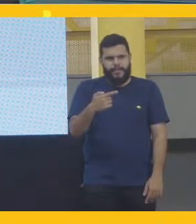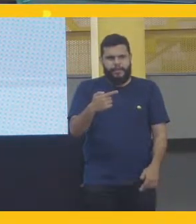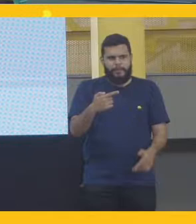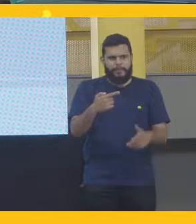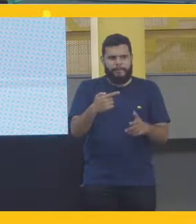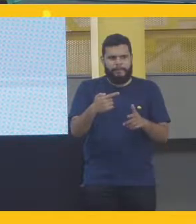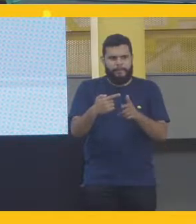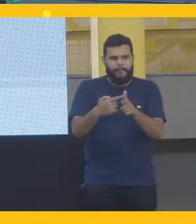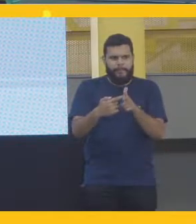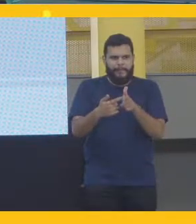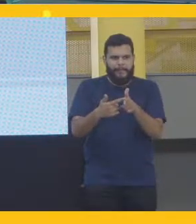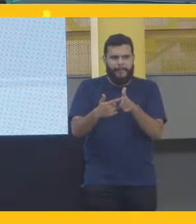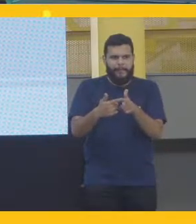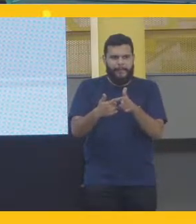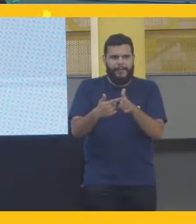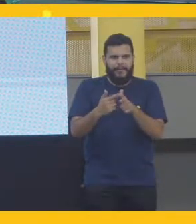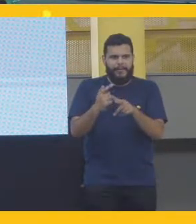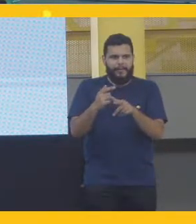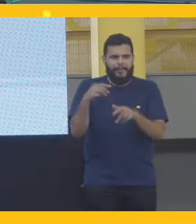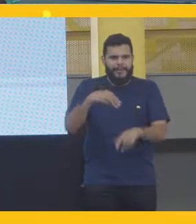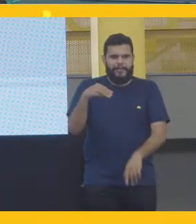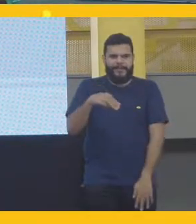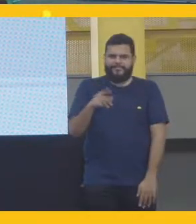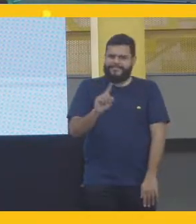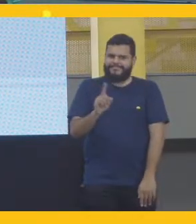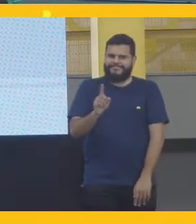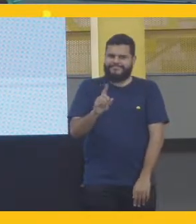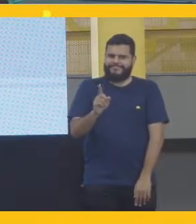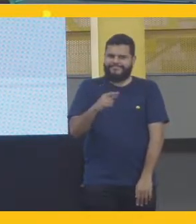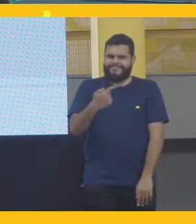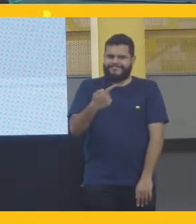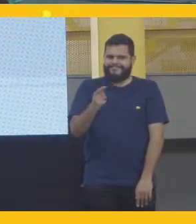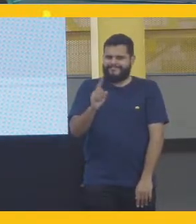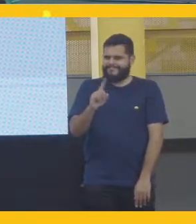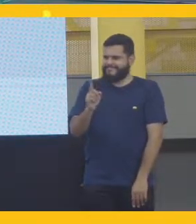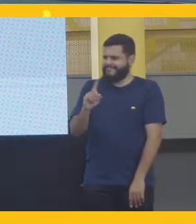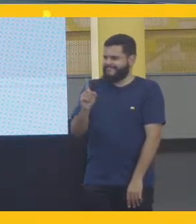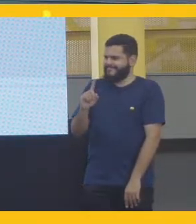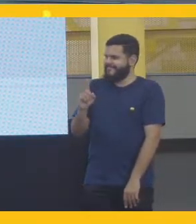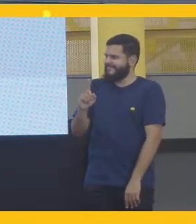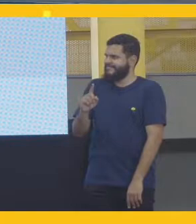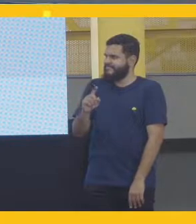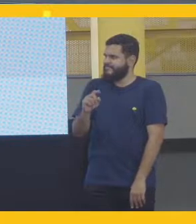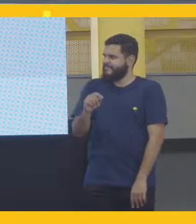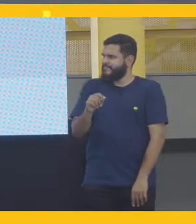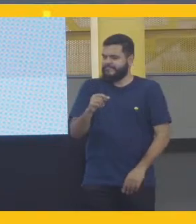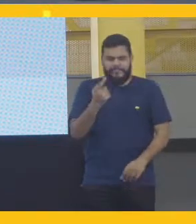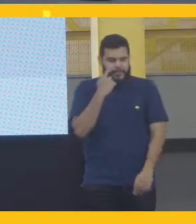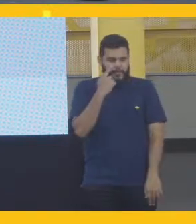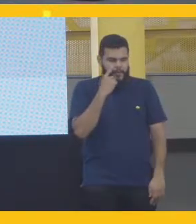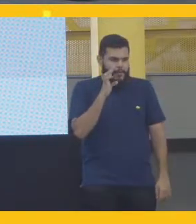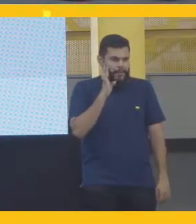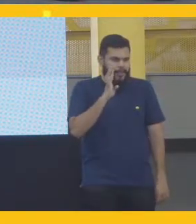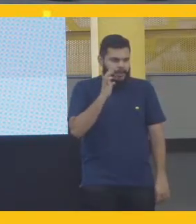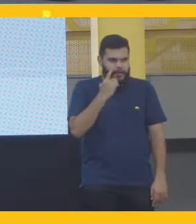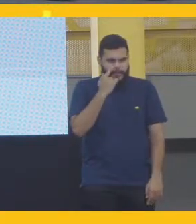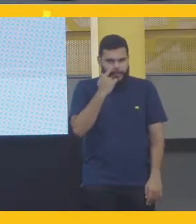matemático espiritual de Newton. Você fala, olha só que interessante.